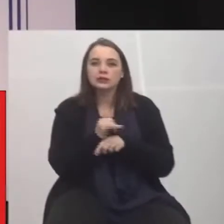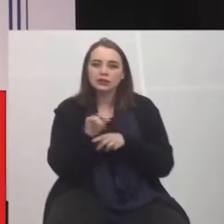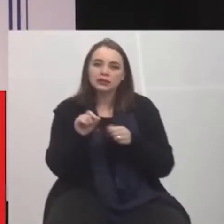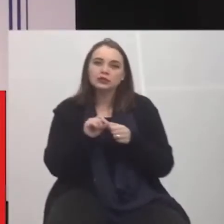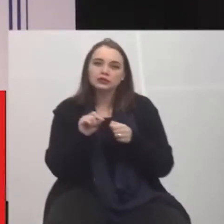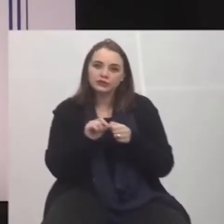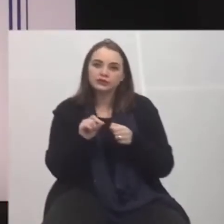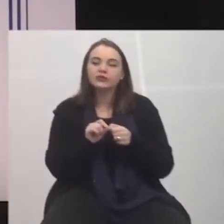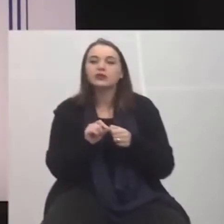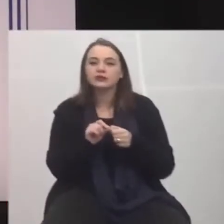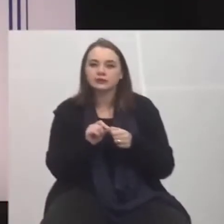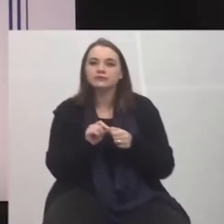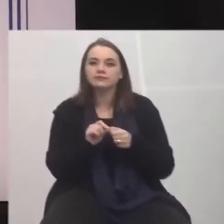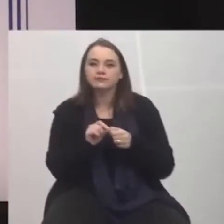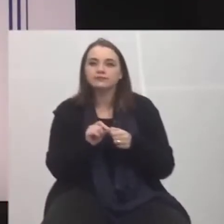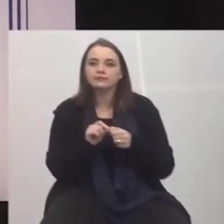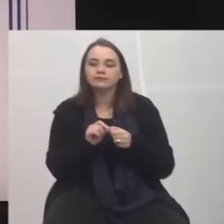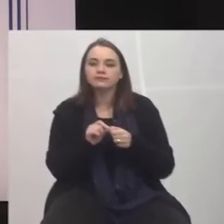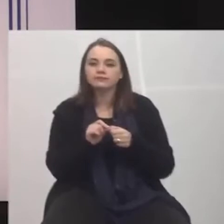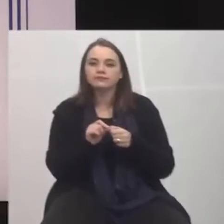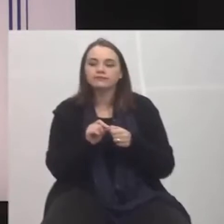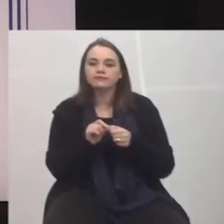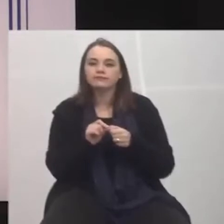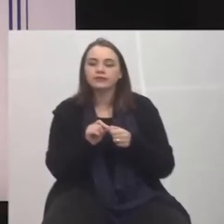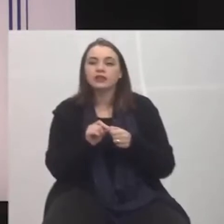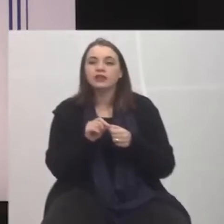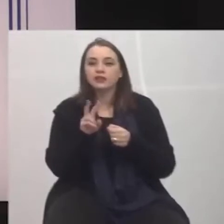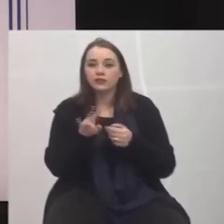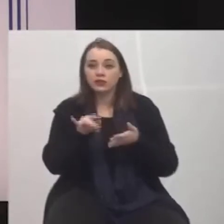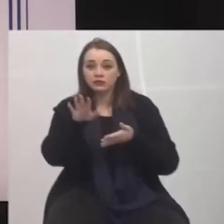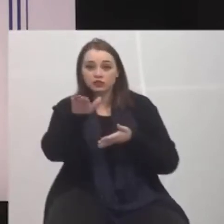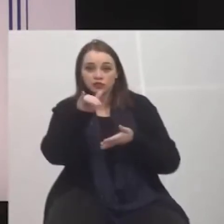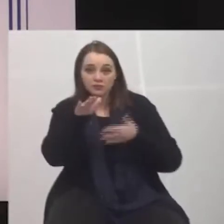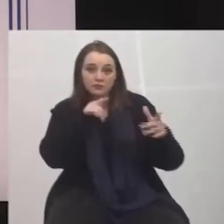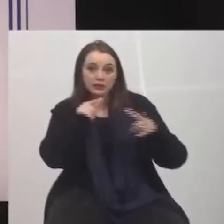foi a contratualização de